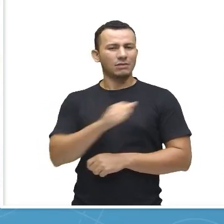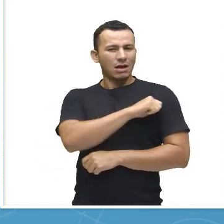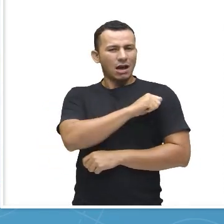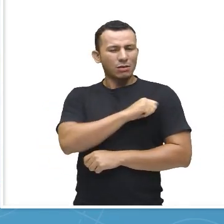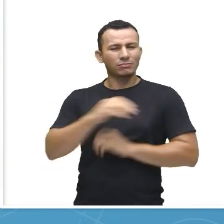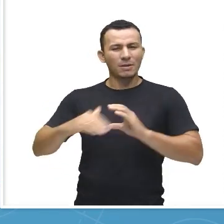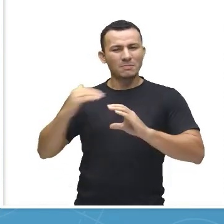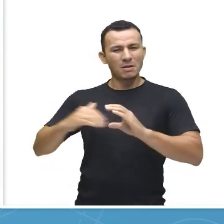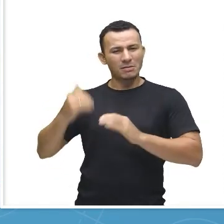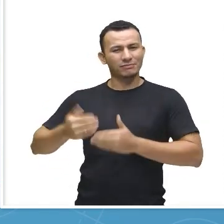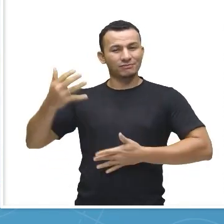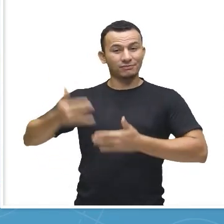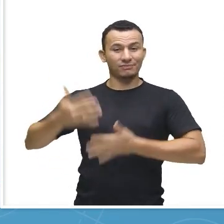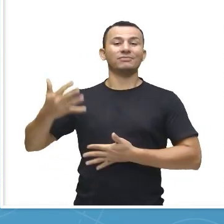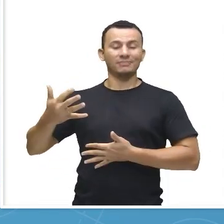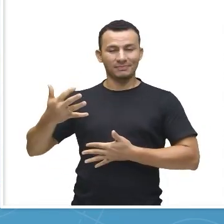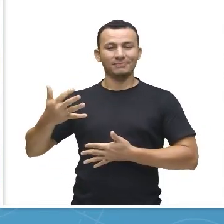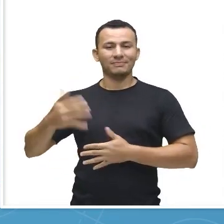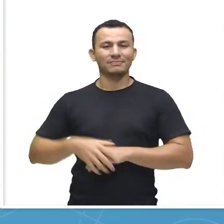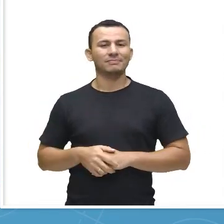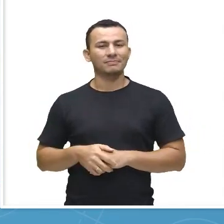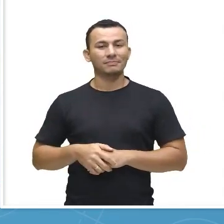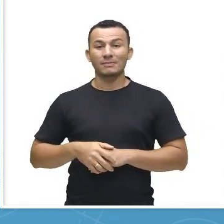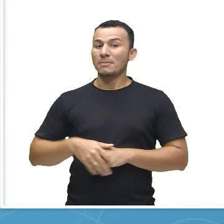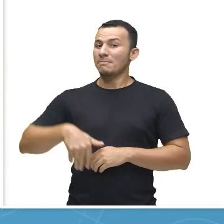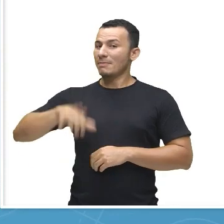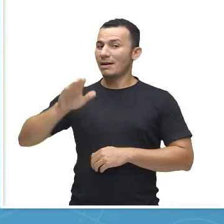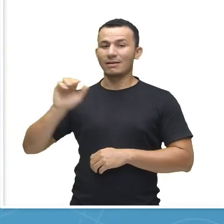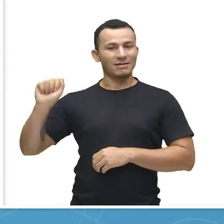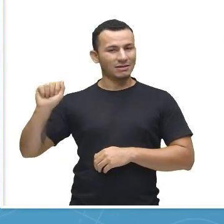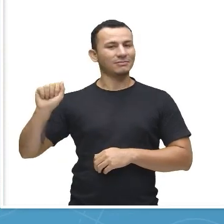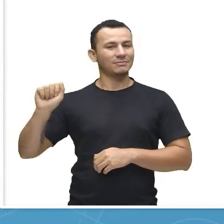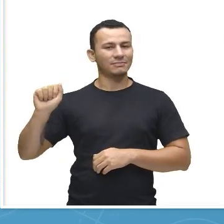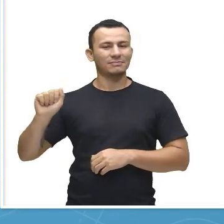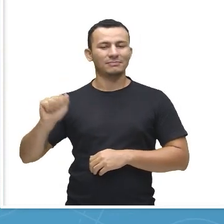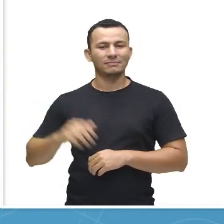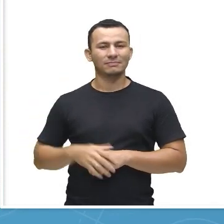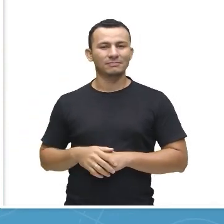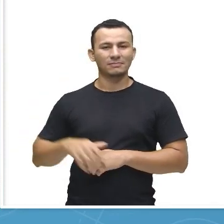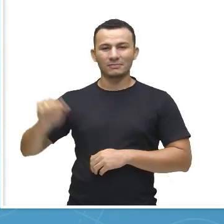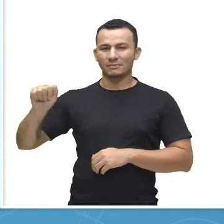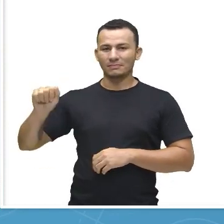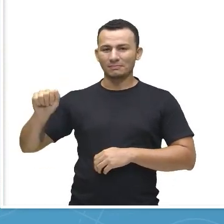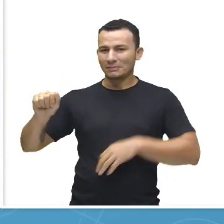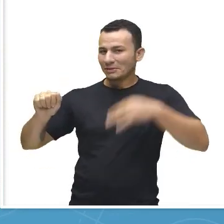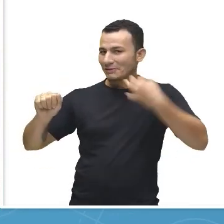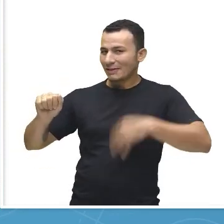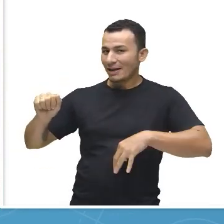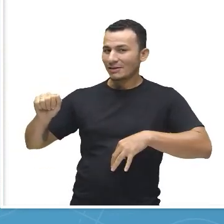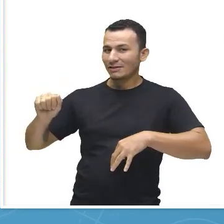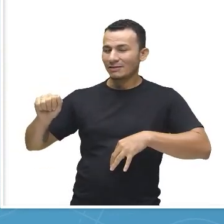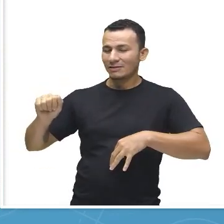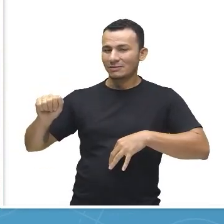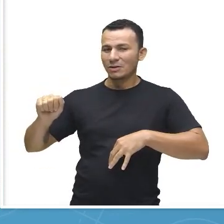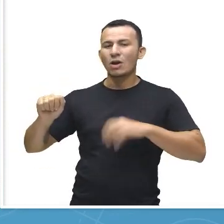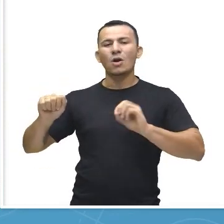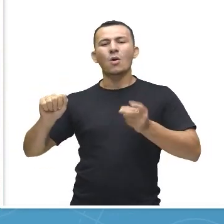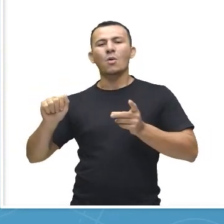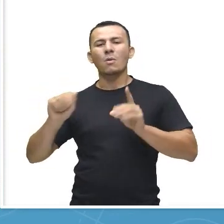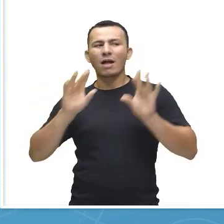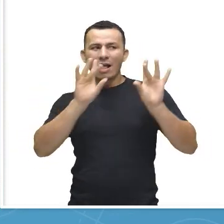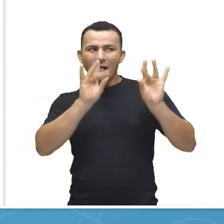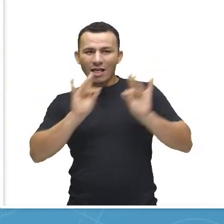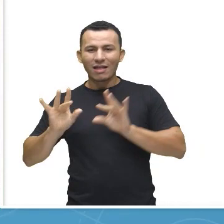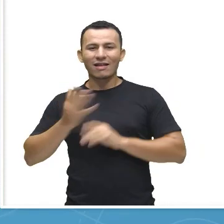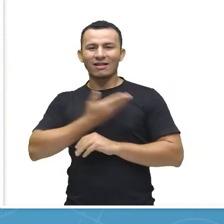participando mesmo, tá? Todo mundo colocando a letra A. Vocês estão colocando a letra A consciente, né? Não é porque o coleguinha está respondendo,